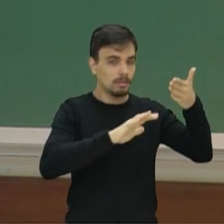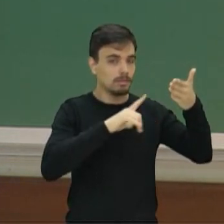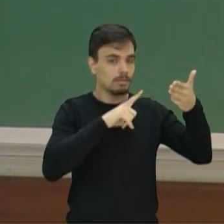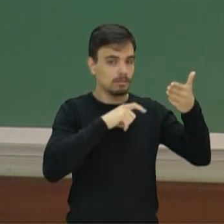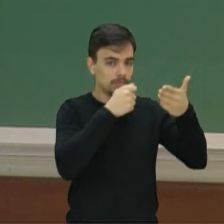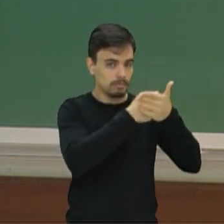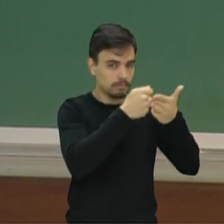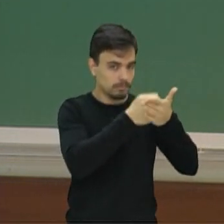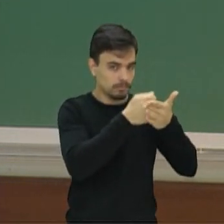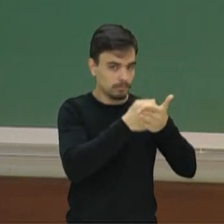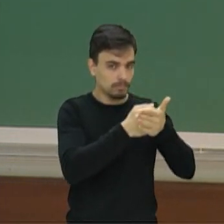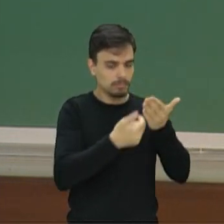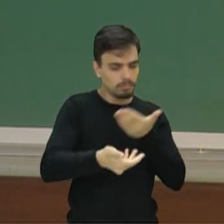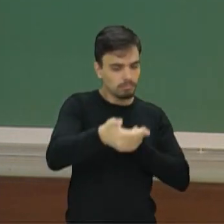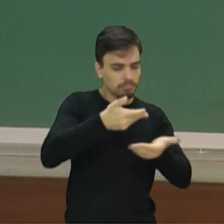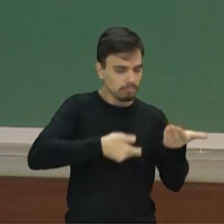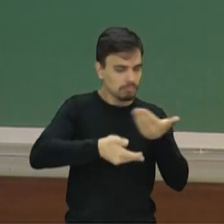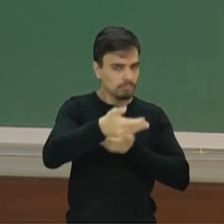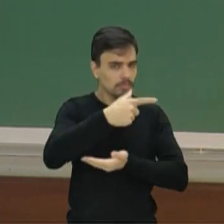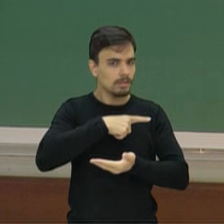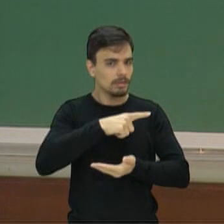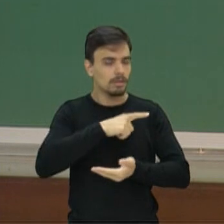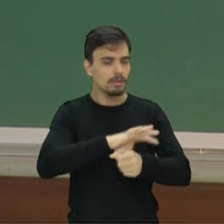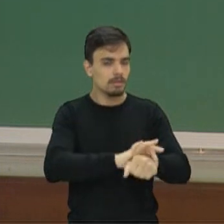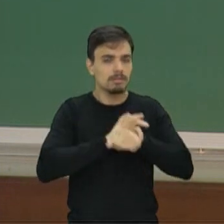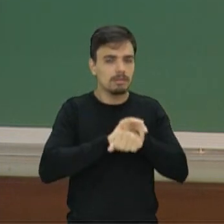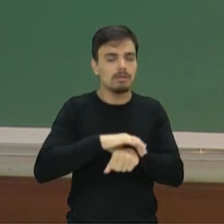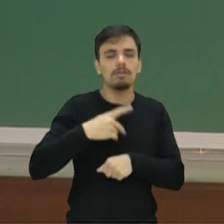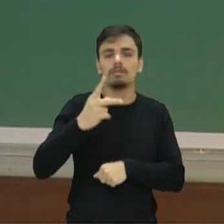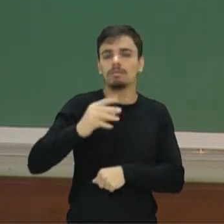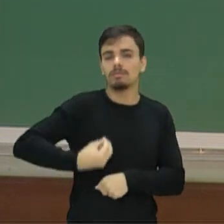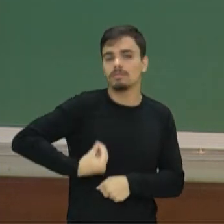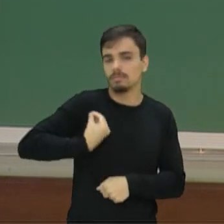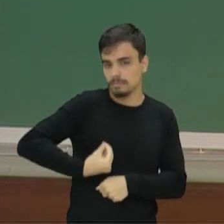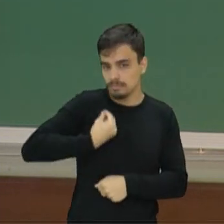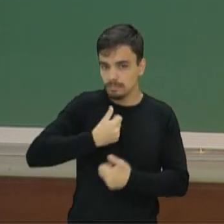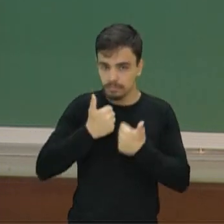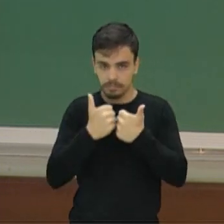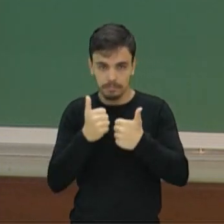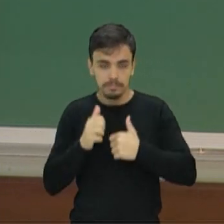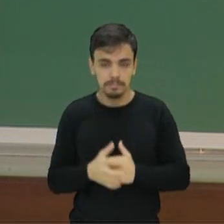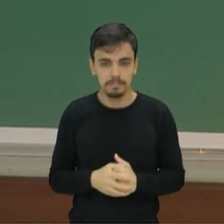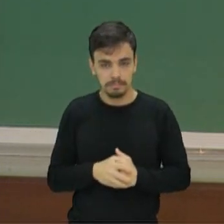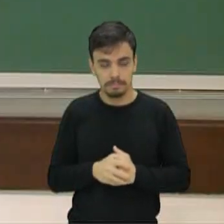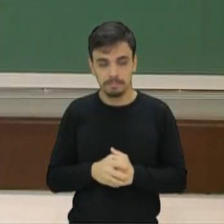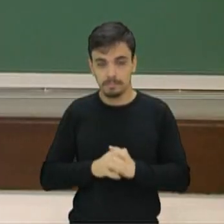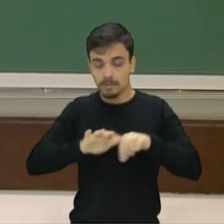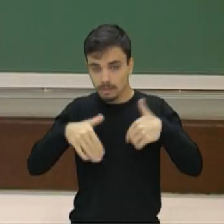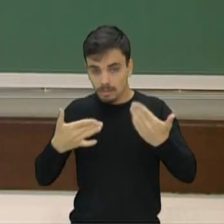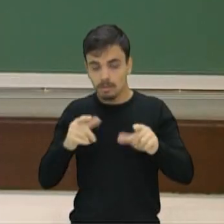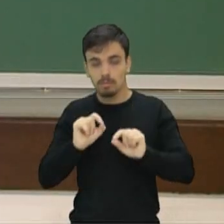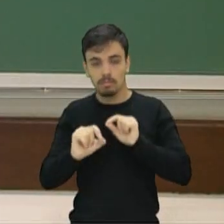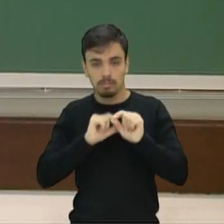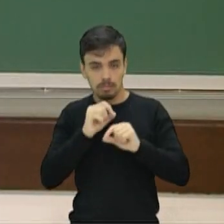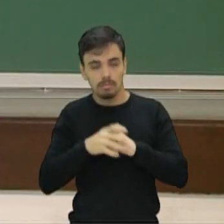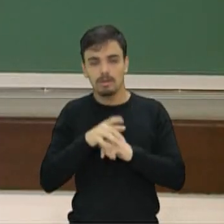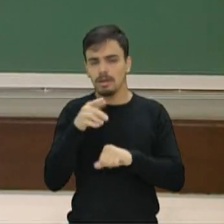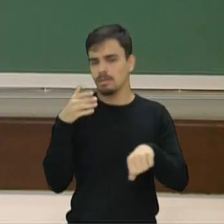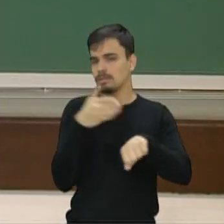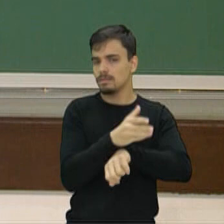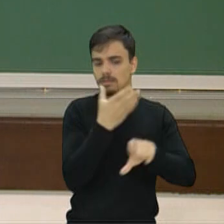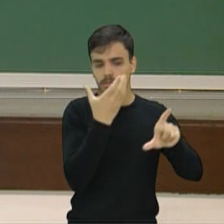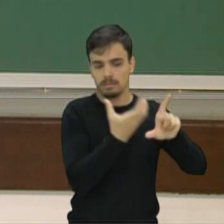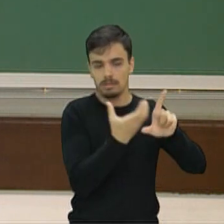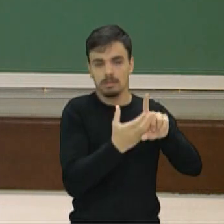a pergunta, participe para que isso contabilize a sua presença. Então, por favor, acesse,